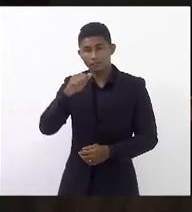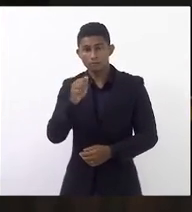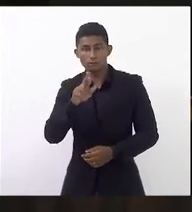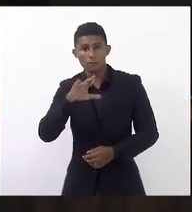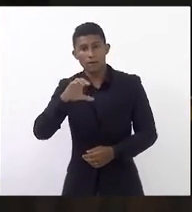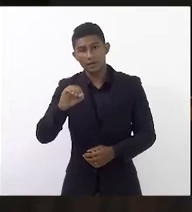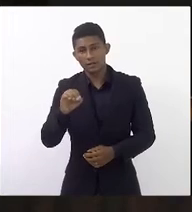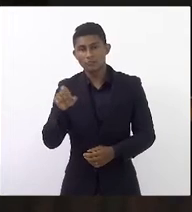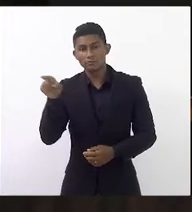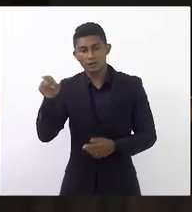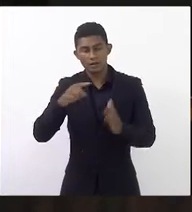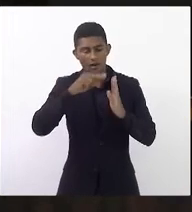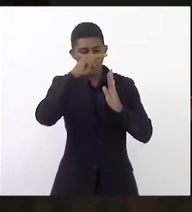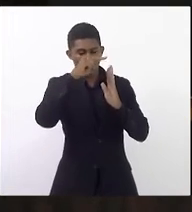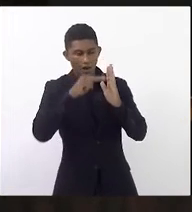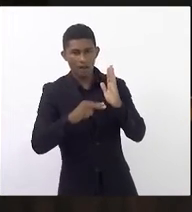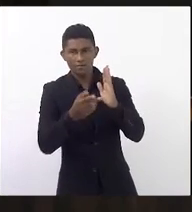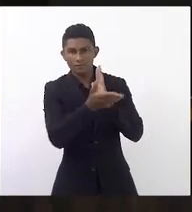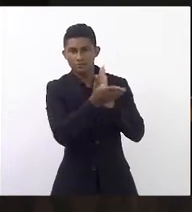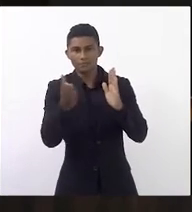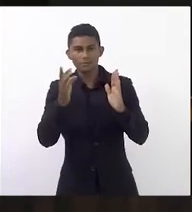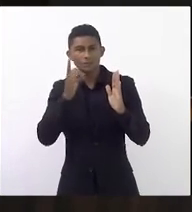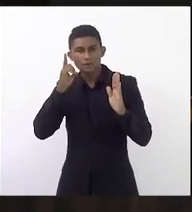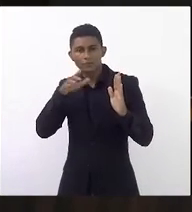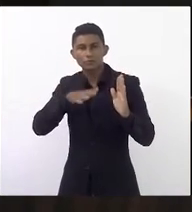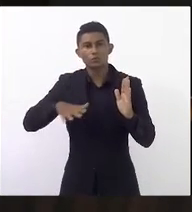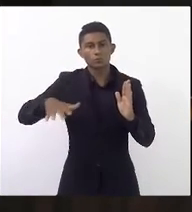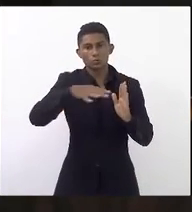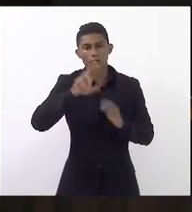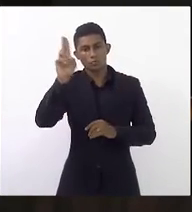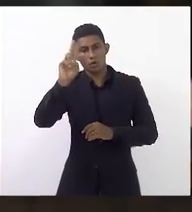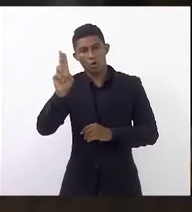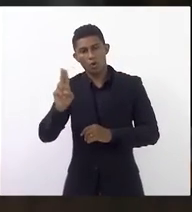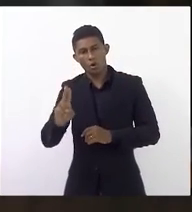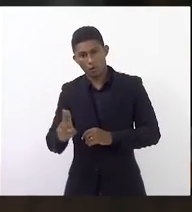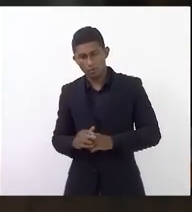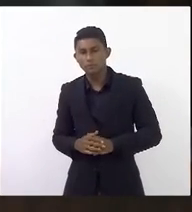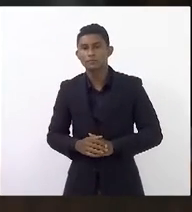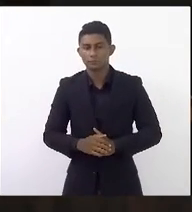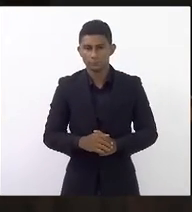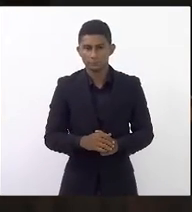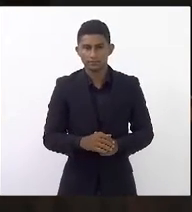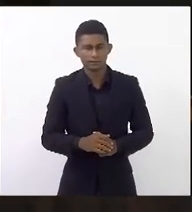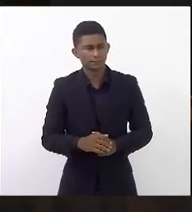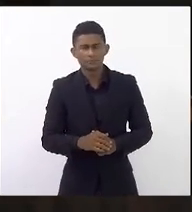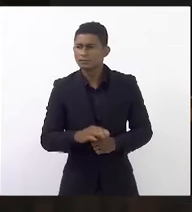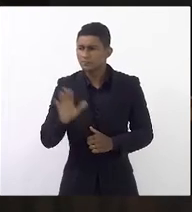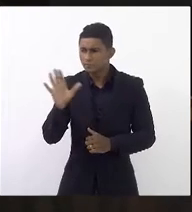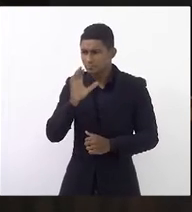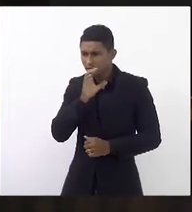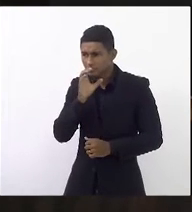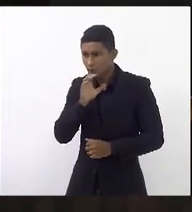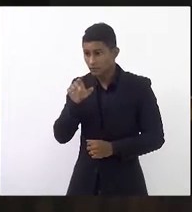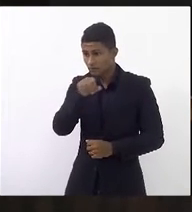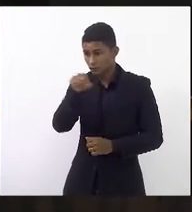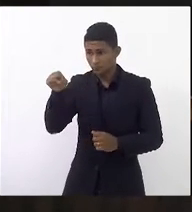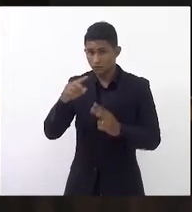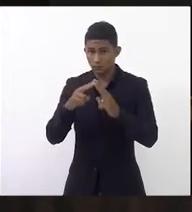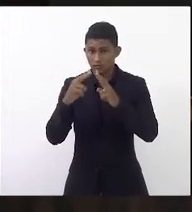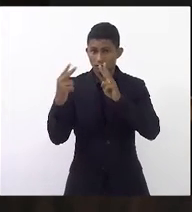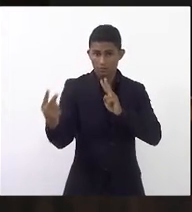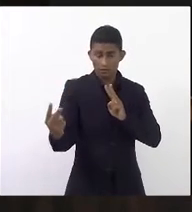fazer a leitura nominal dos senhores e senhoras deputados para proceder à votação. Obrigado, senhor presidente. Só um minuto, deputado. E quem estiver online